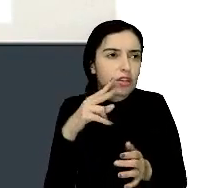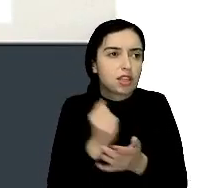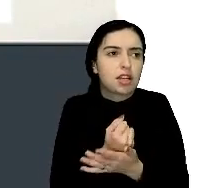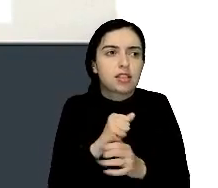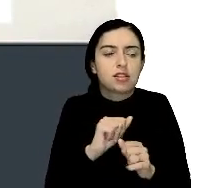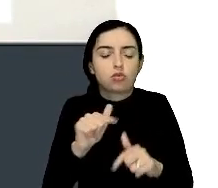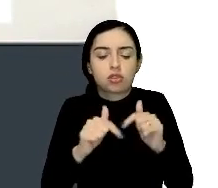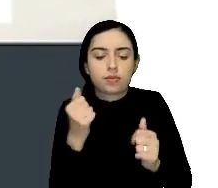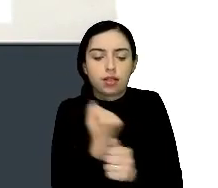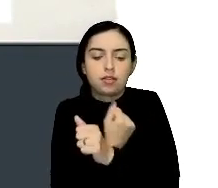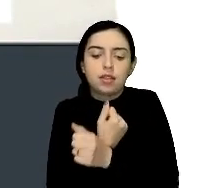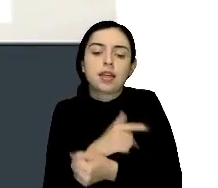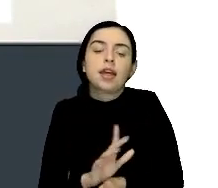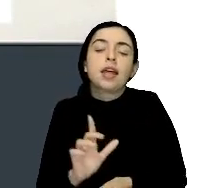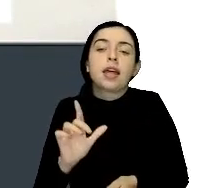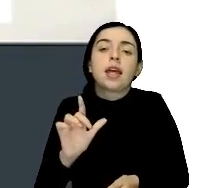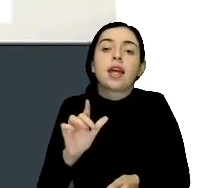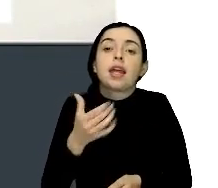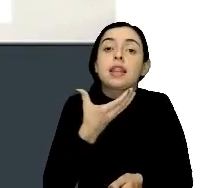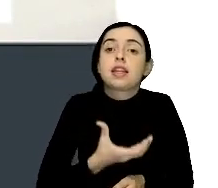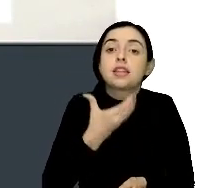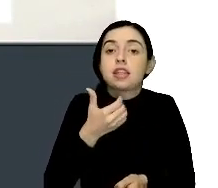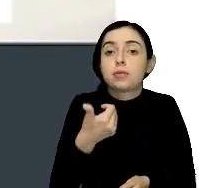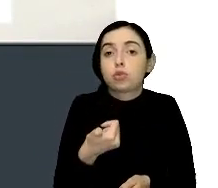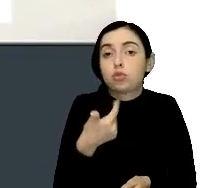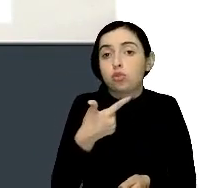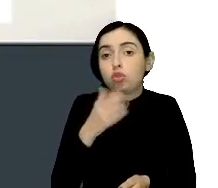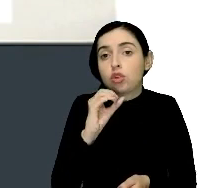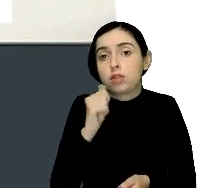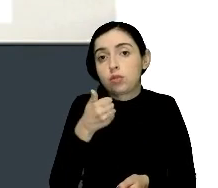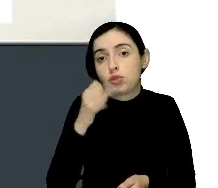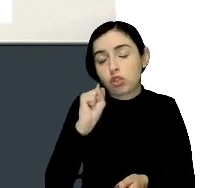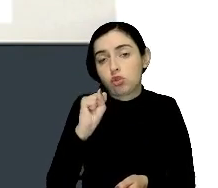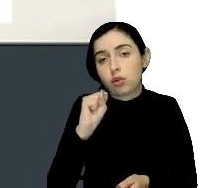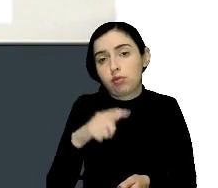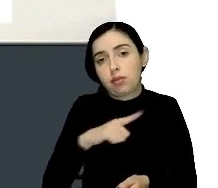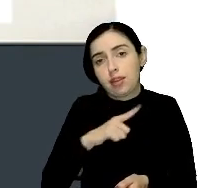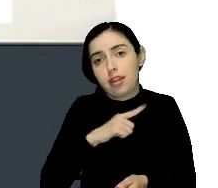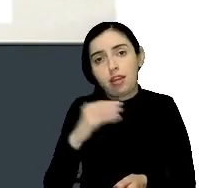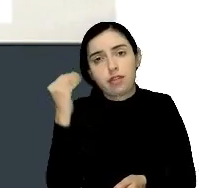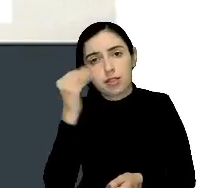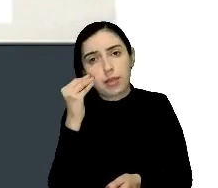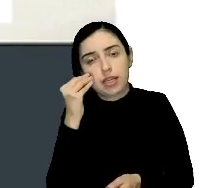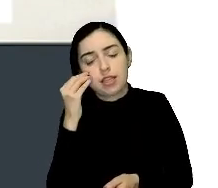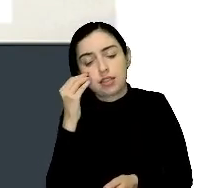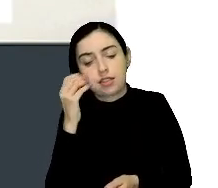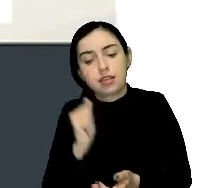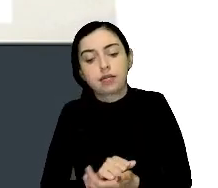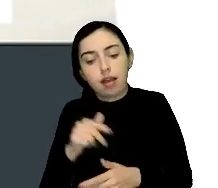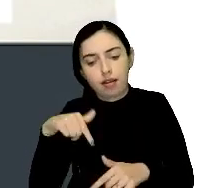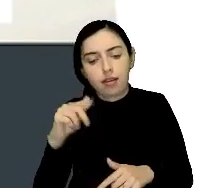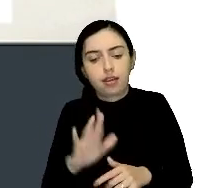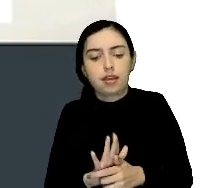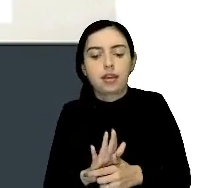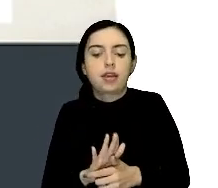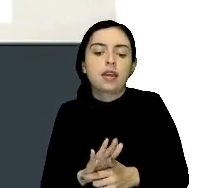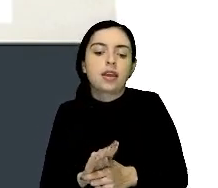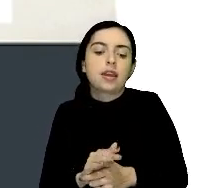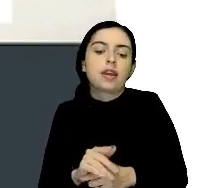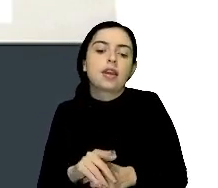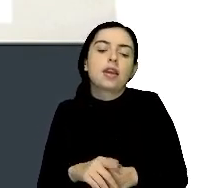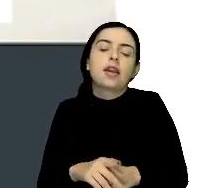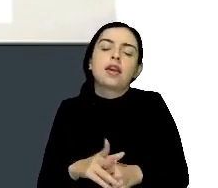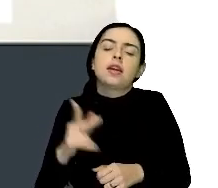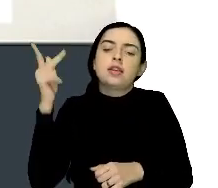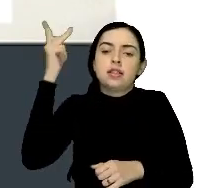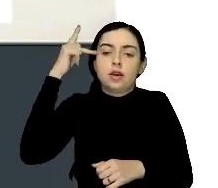dezembro de 2018, a gente teve o caso da Amíssima, né, aqui em São Paulo. Pessoas que foram encontradas em situação